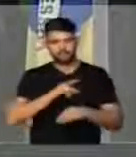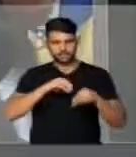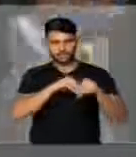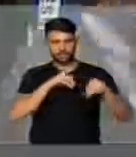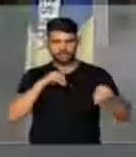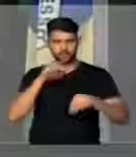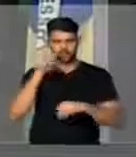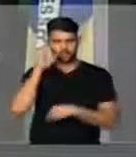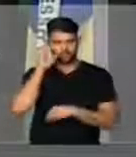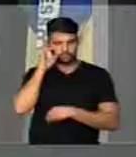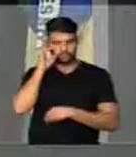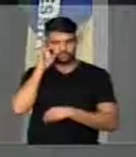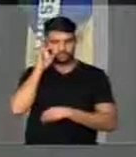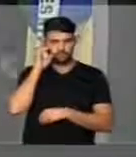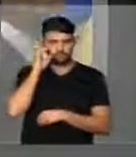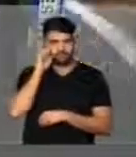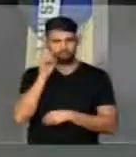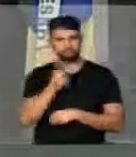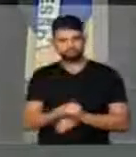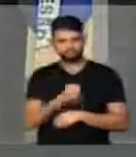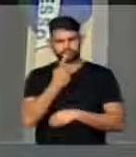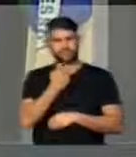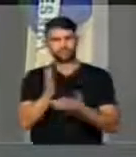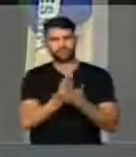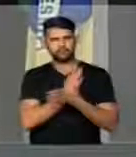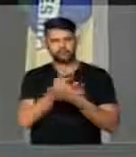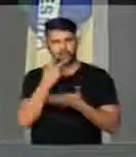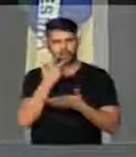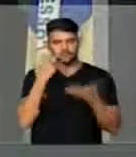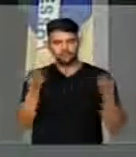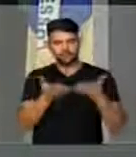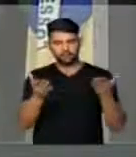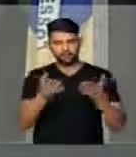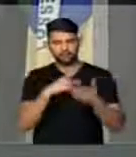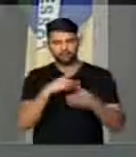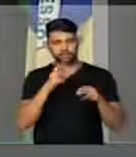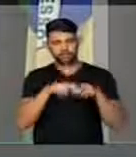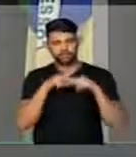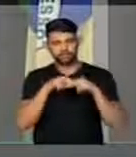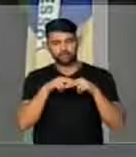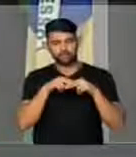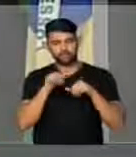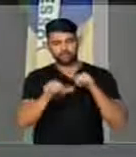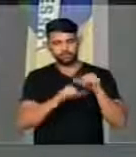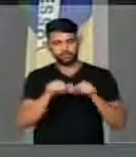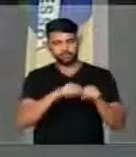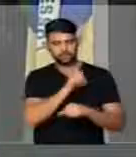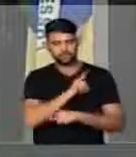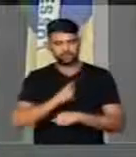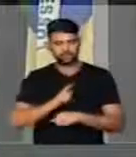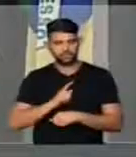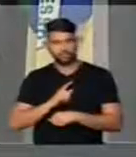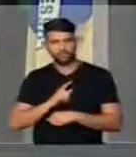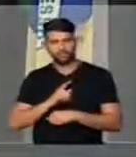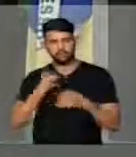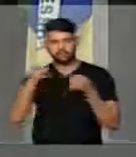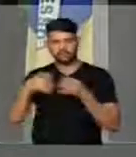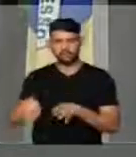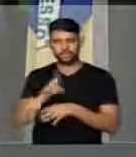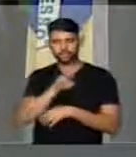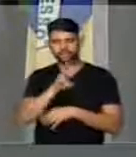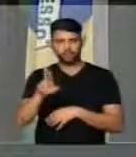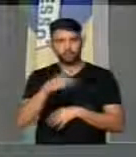Dilma Rousseff, e me assusta a incoerência daqueles que agora, só por conta da mudança do governo, a rejeitam, é